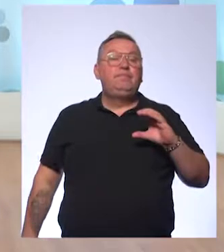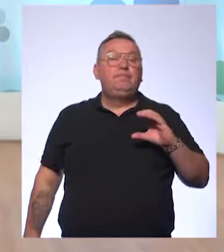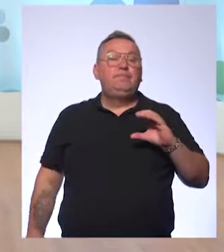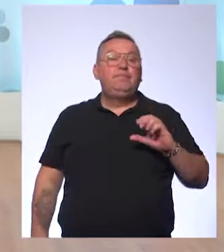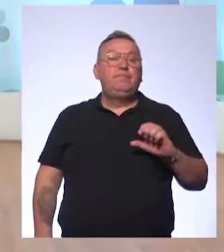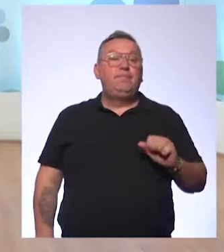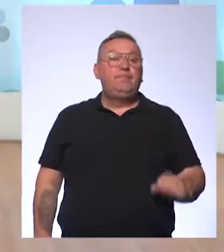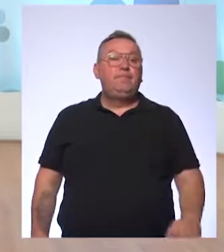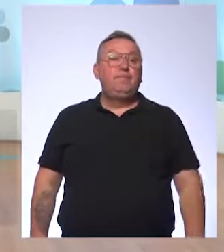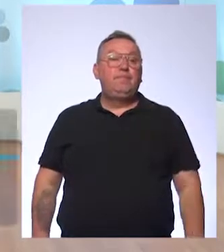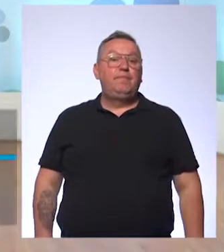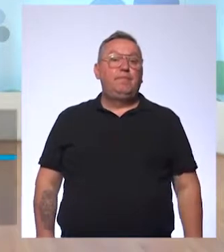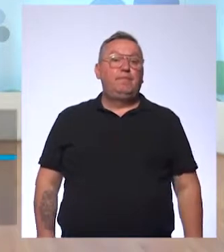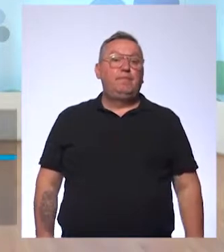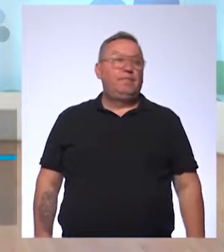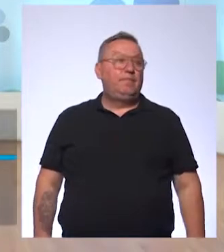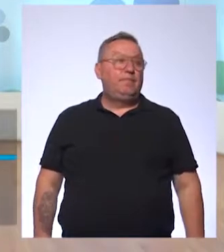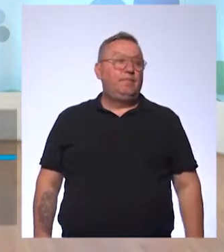A Heloísa.